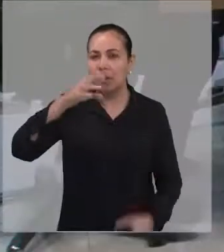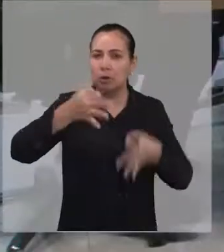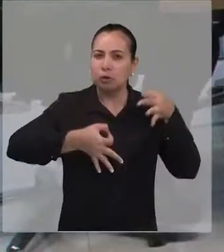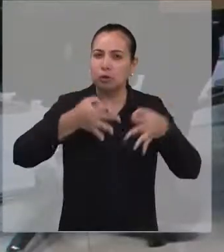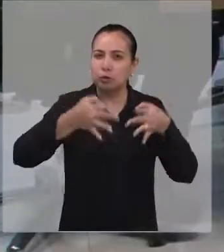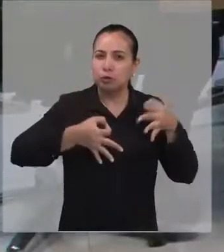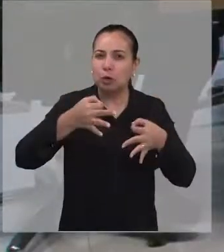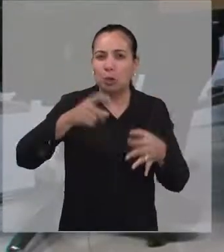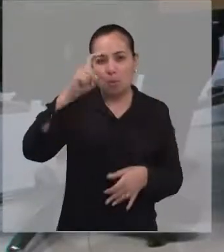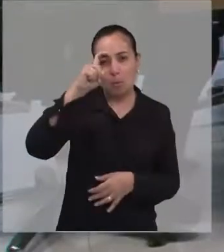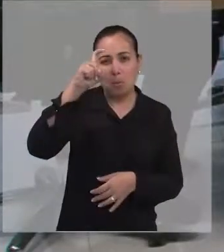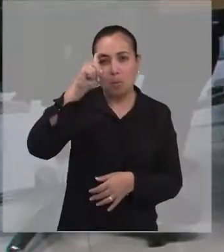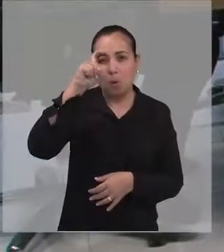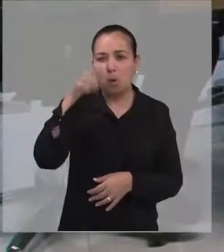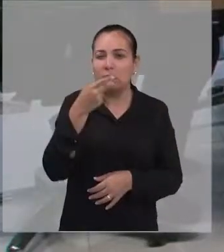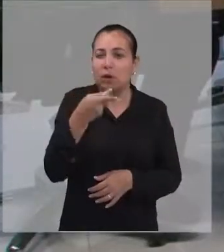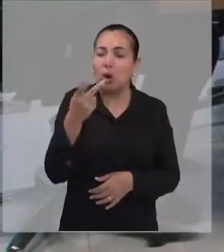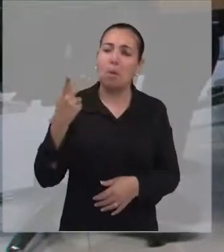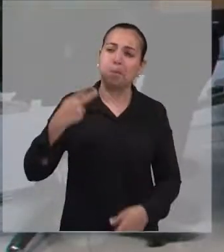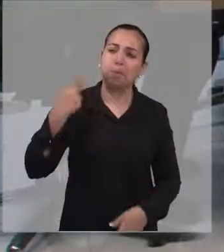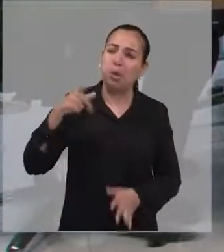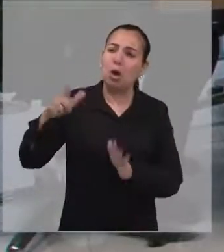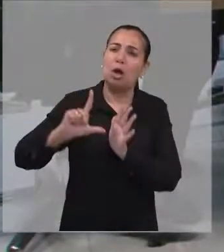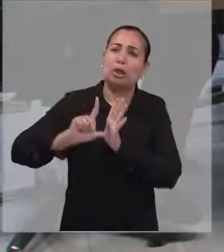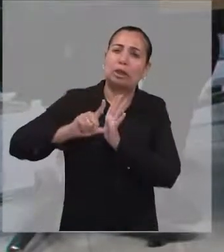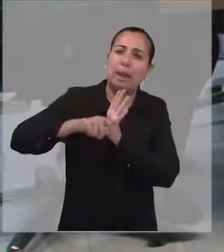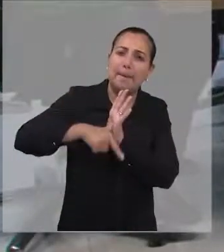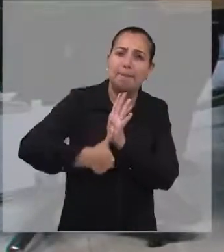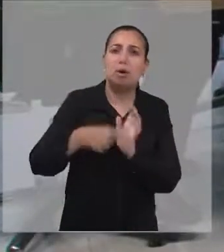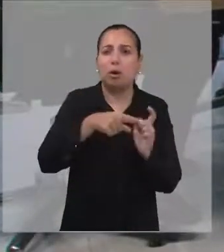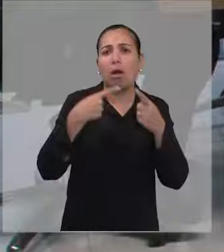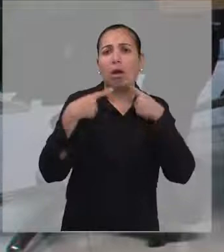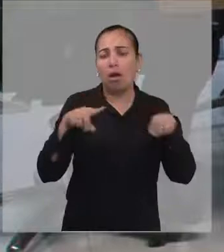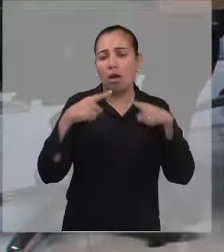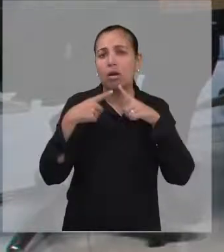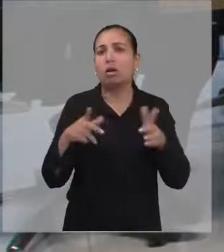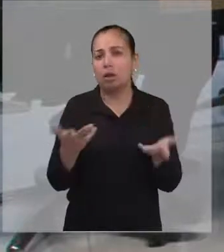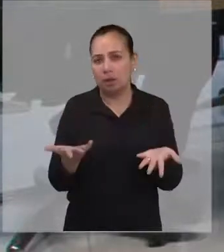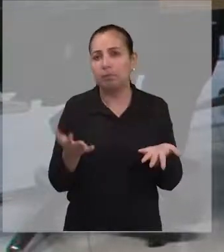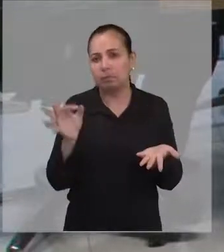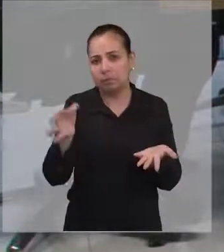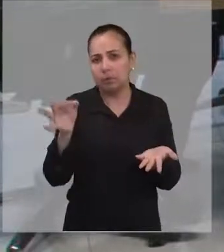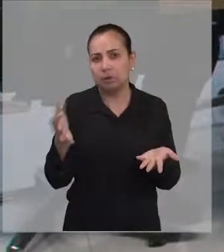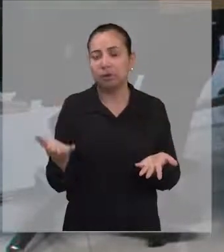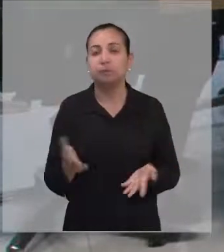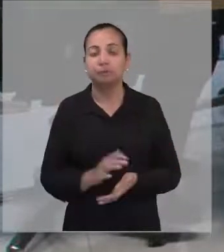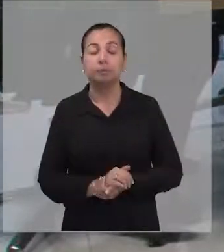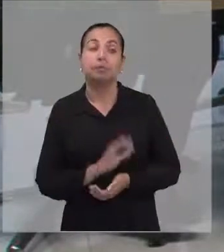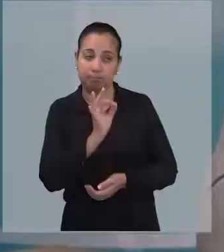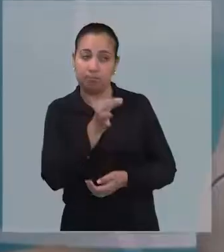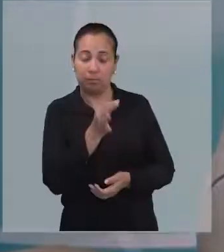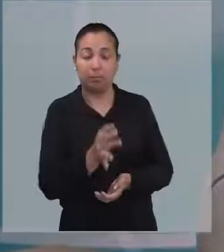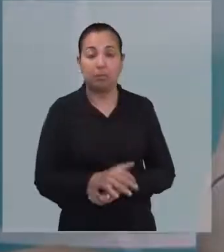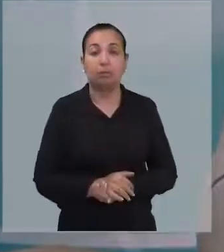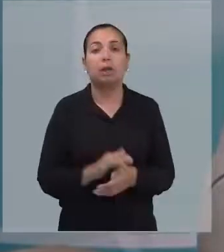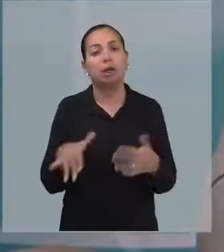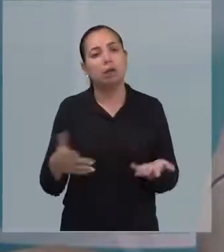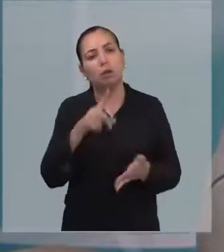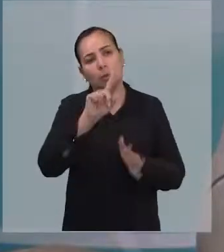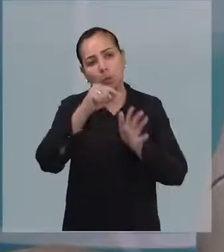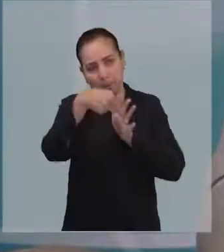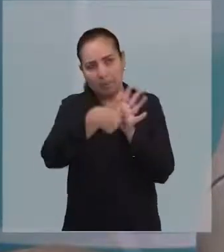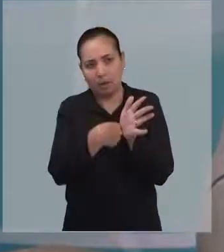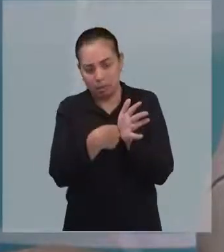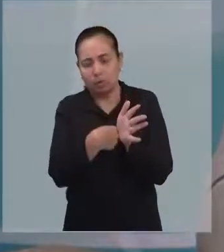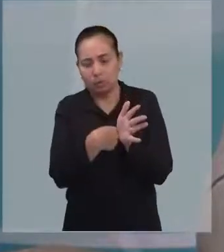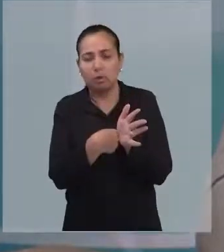reclamava dos procuradores a demora de uma operação para outra, né? Dos diálogos. Isso é para corroborar do seu raciocínio. Então, em relação ao que você